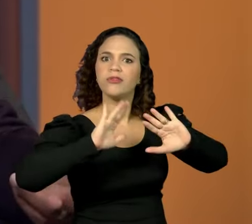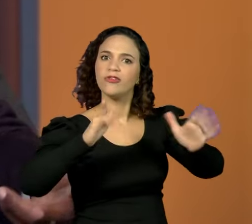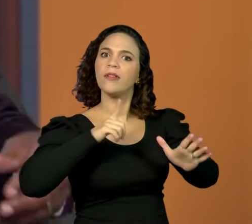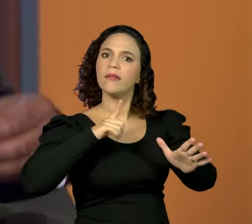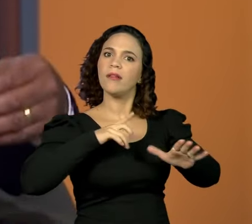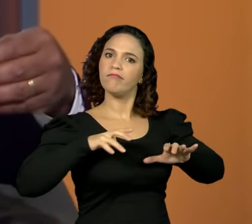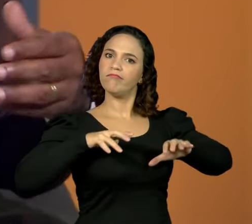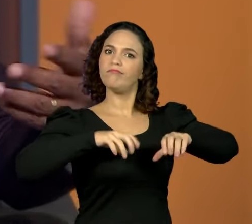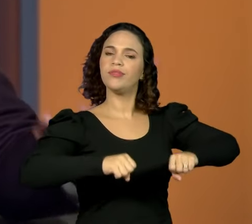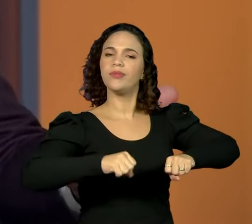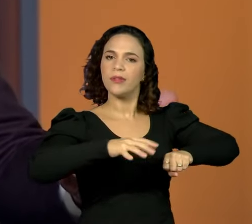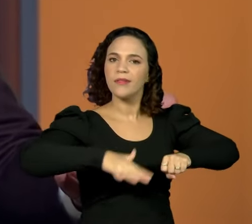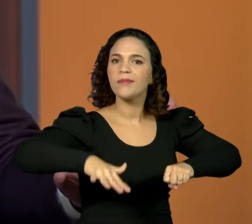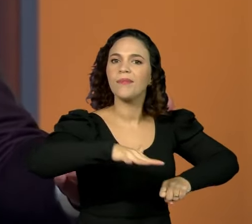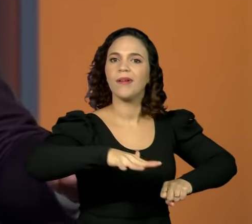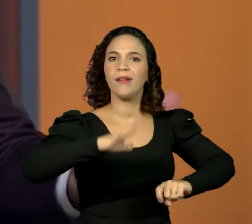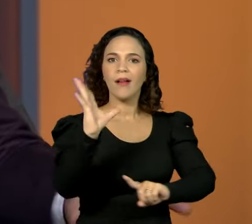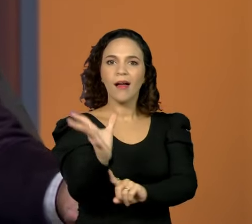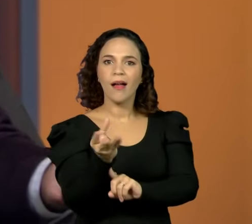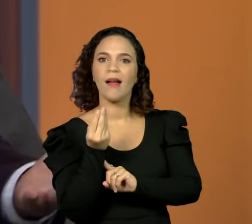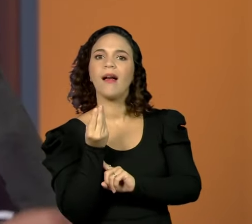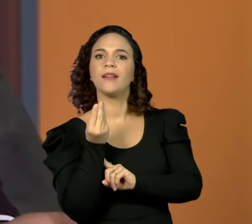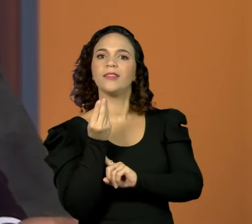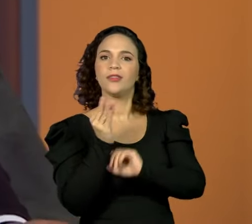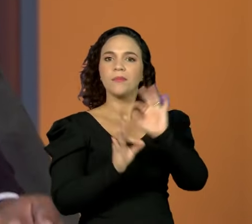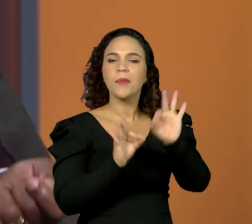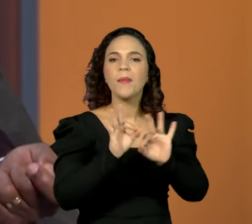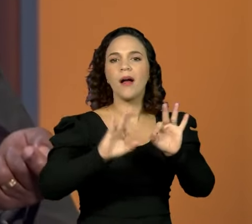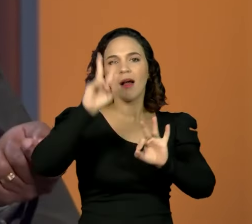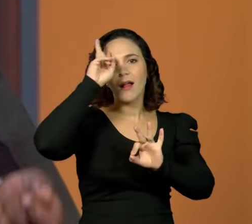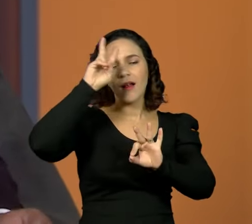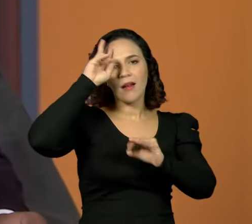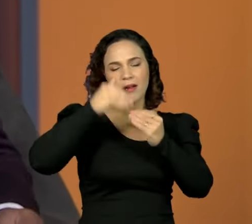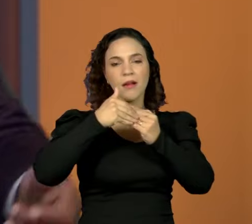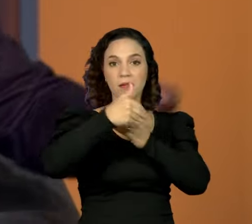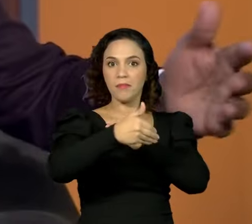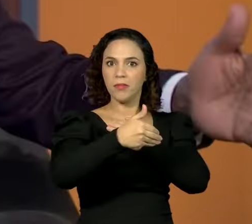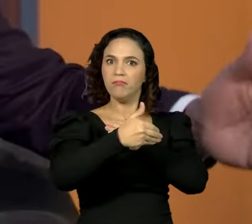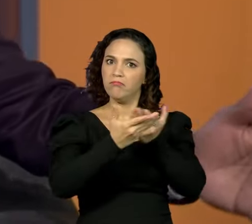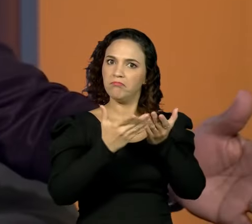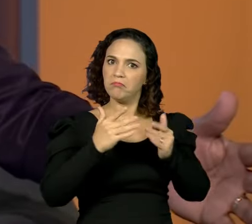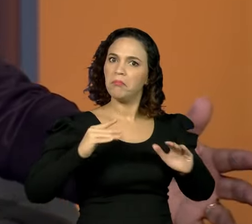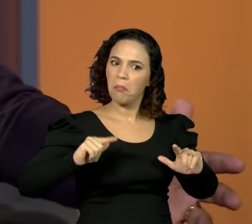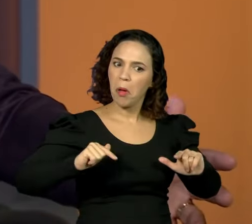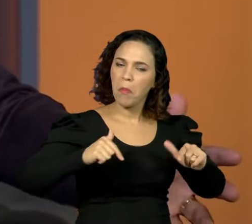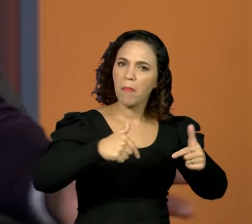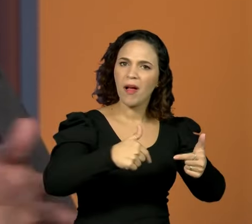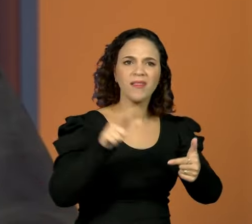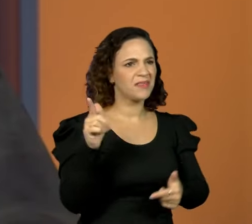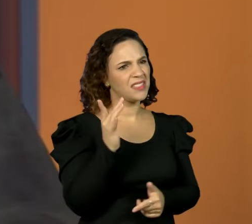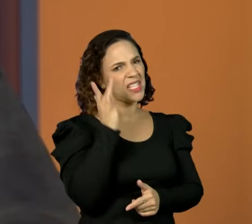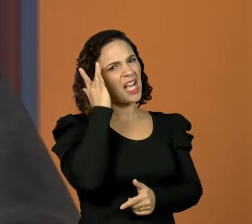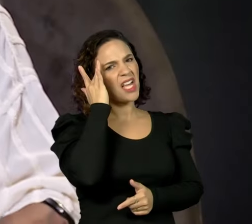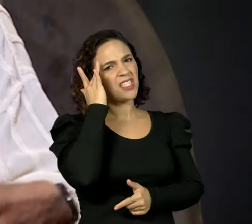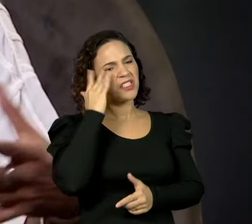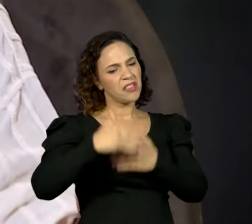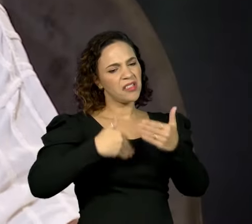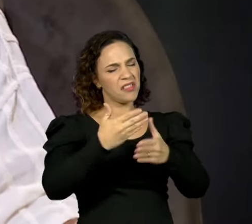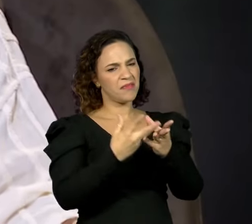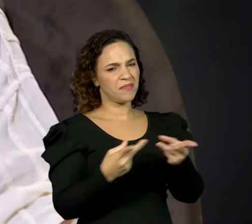esses artistas, para essa construção de memória de uma forma muito intensa. Você acha que isso daí se perdeu no caminho?